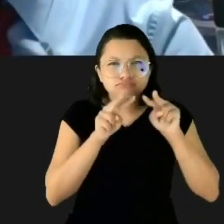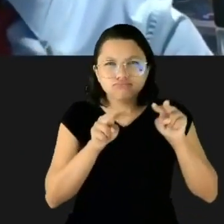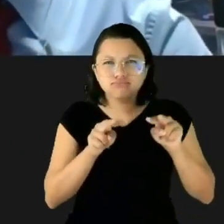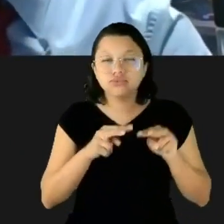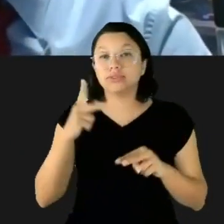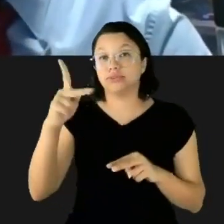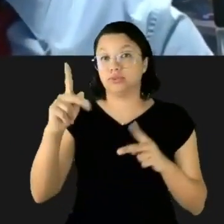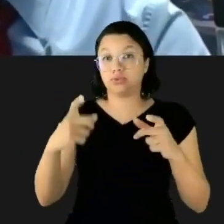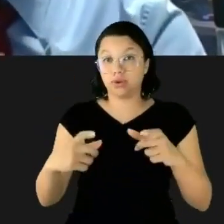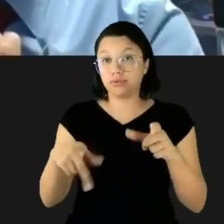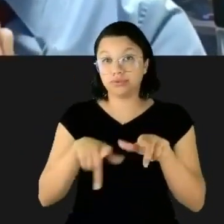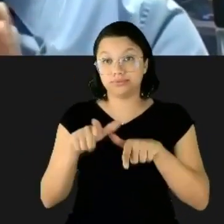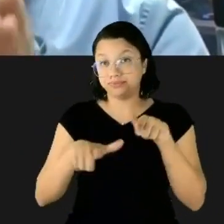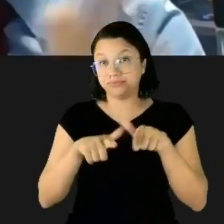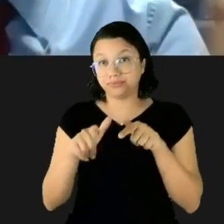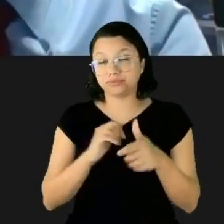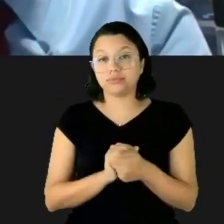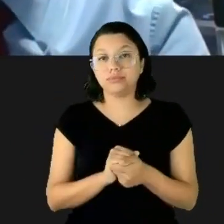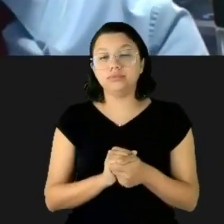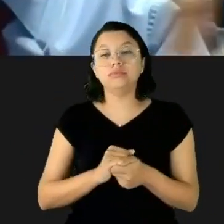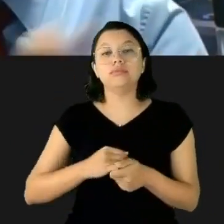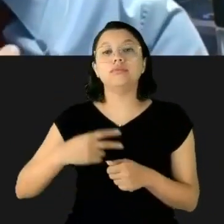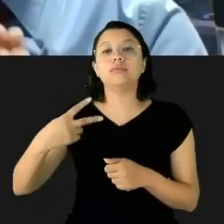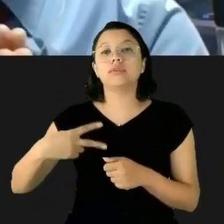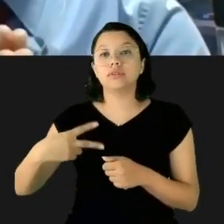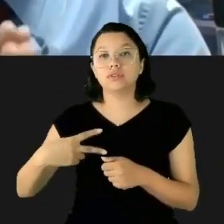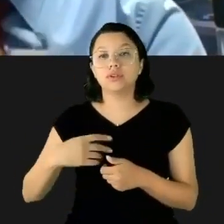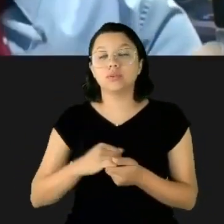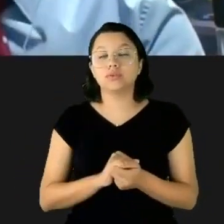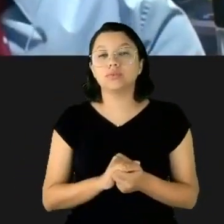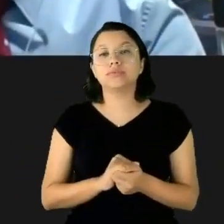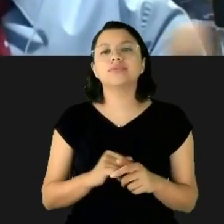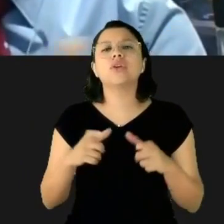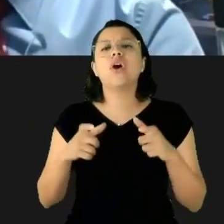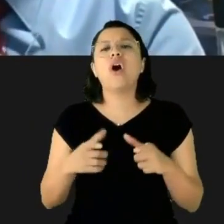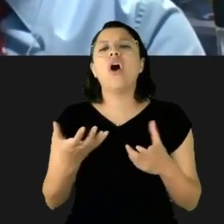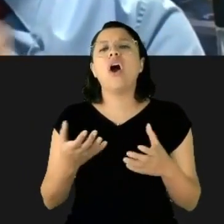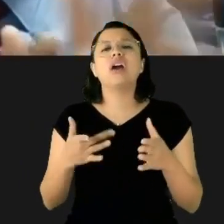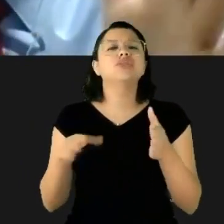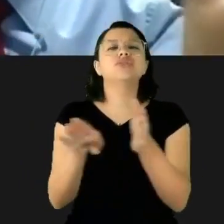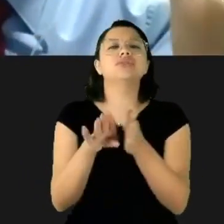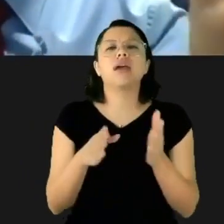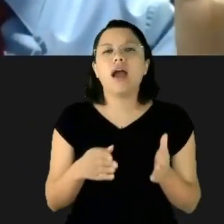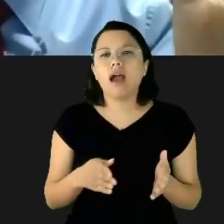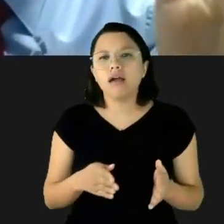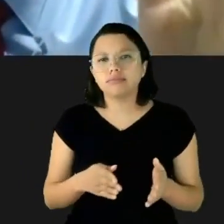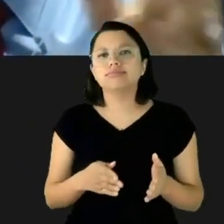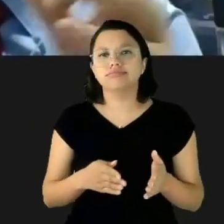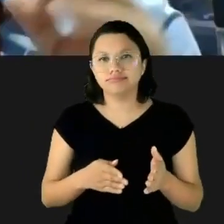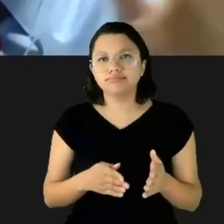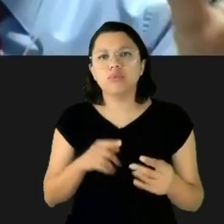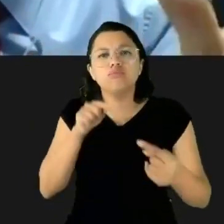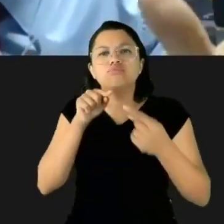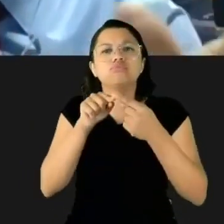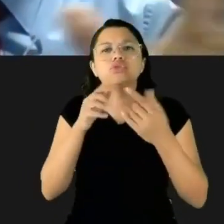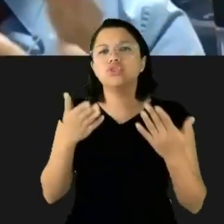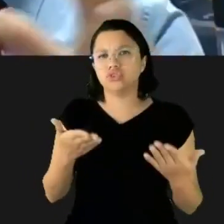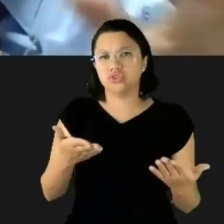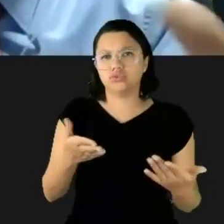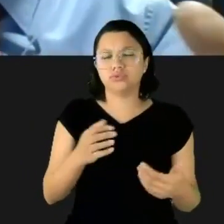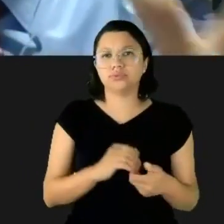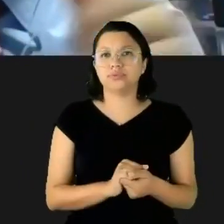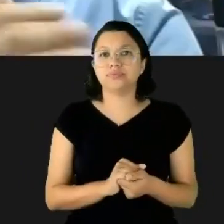sua unidade. Em segundo lugar, onde você quer chegar? É aquela pergunta do gato,